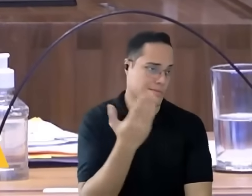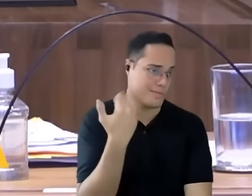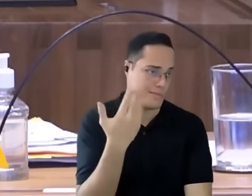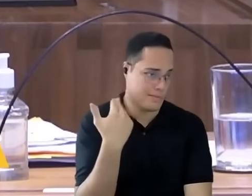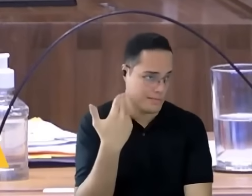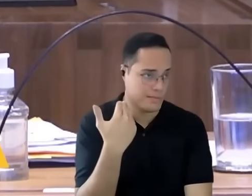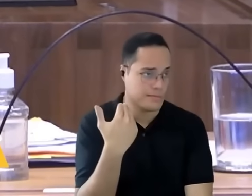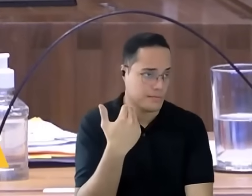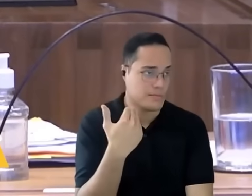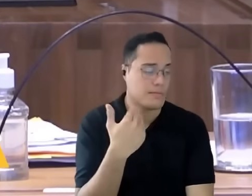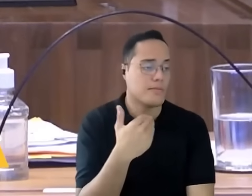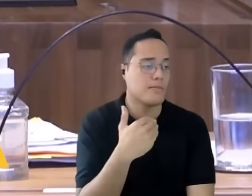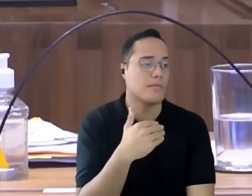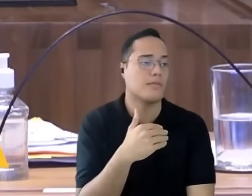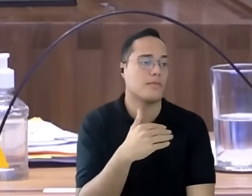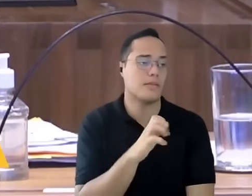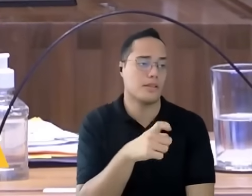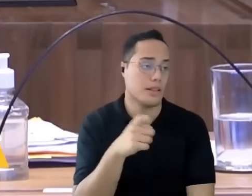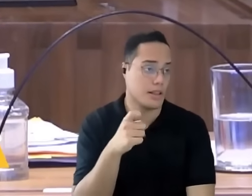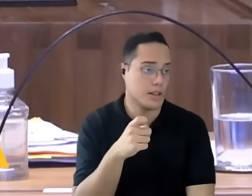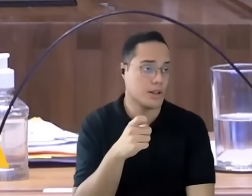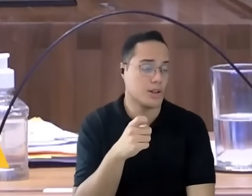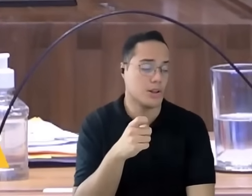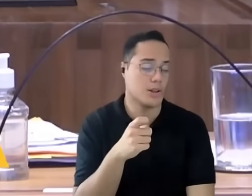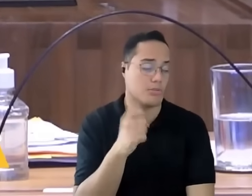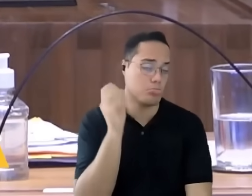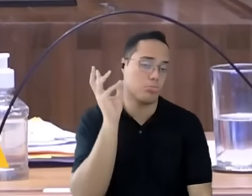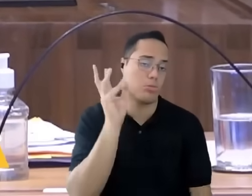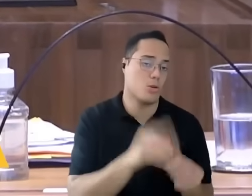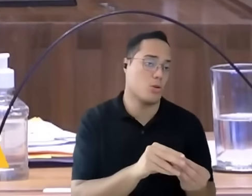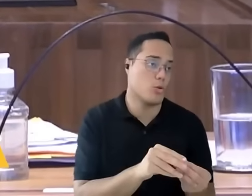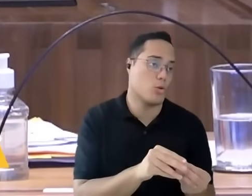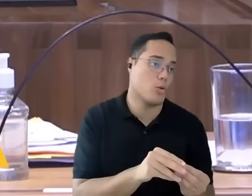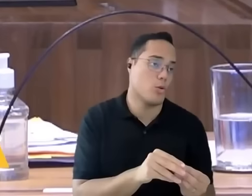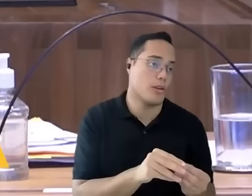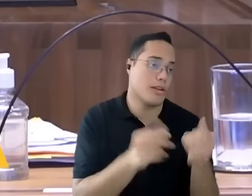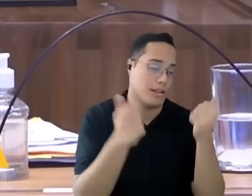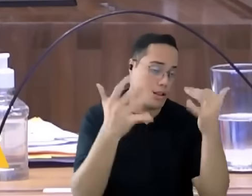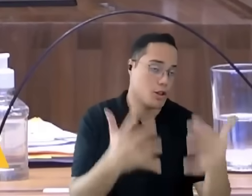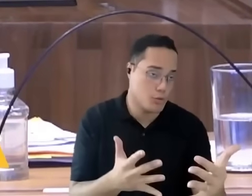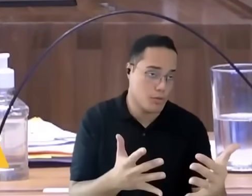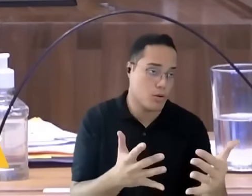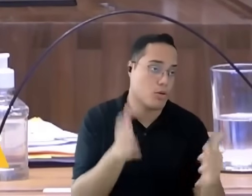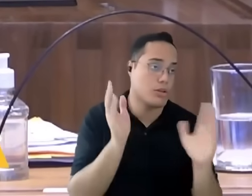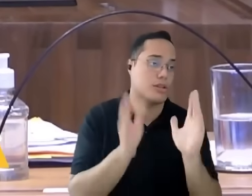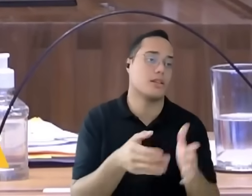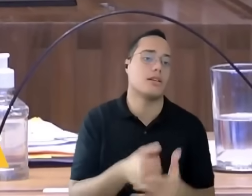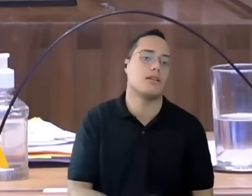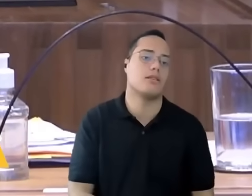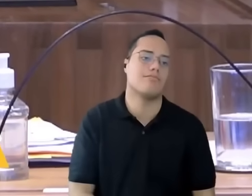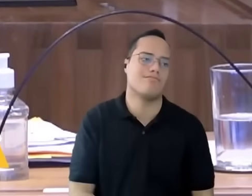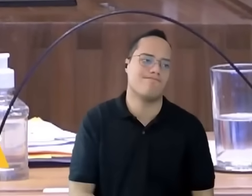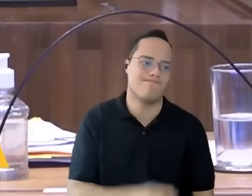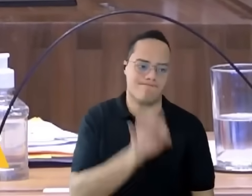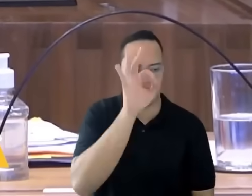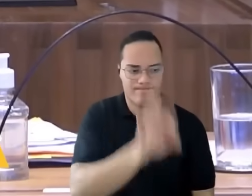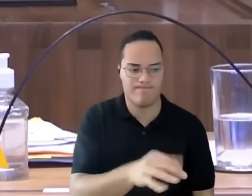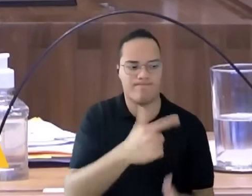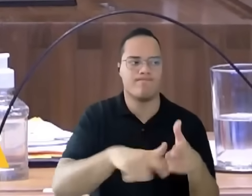cognitivamente chegado à conclusão e ele mesmo disse não sou eu ele disse vamos ter problemas